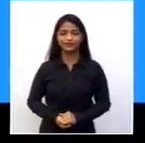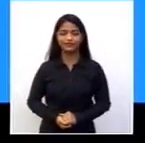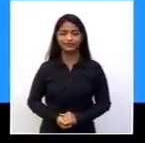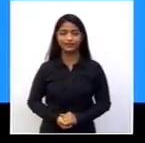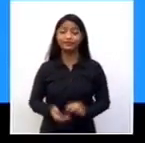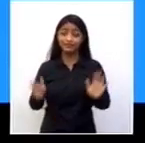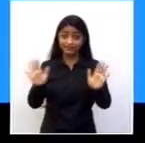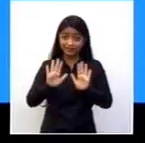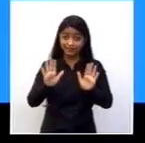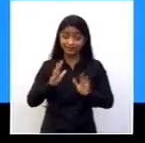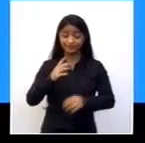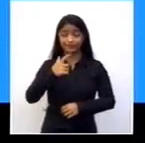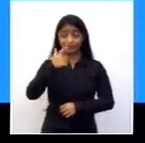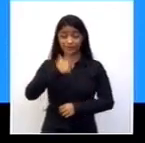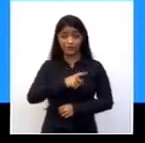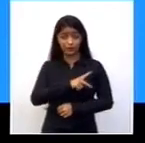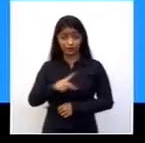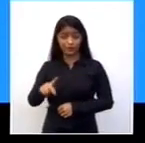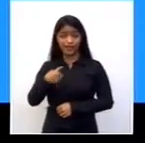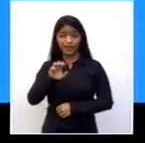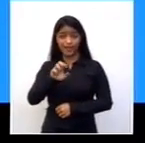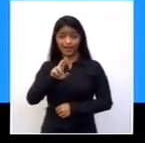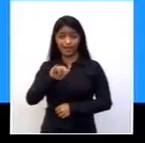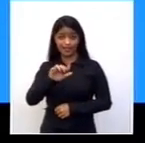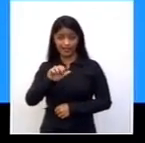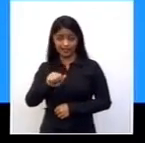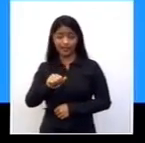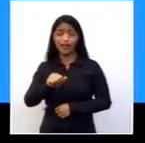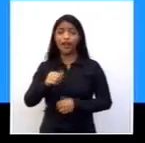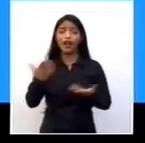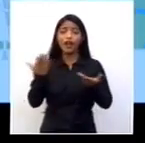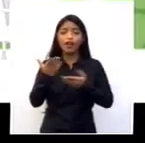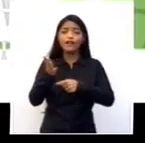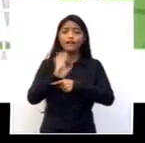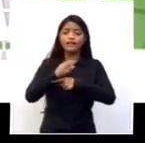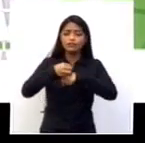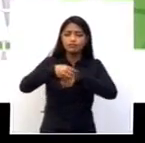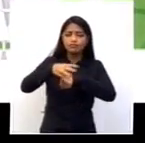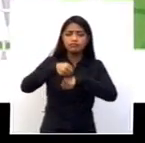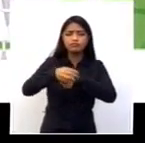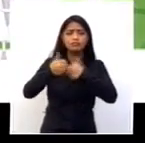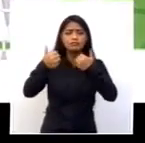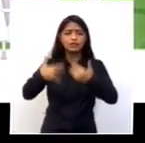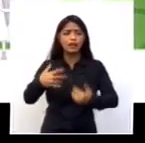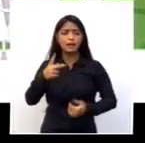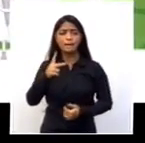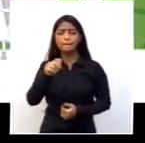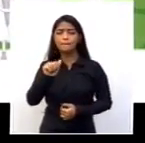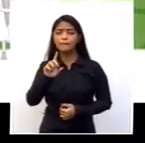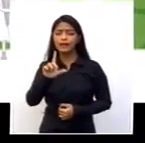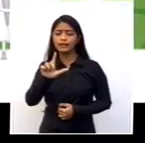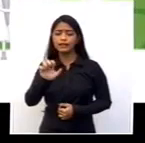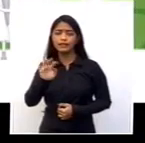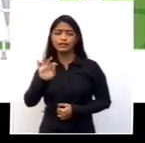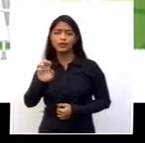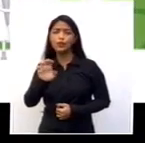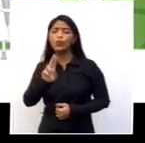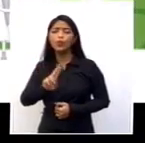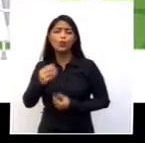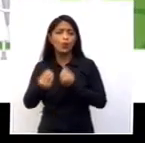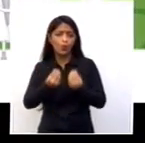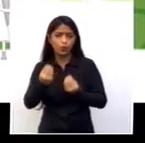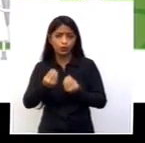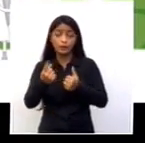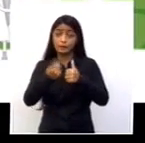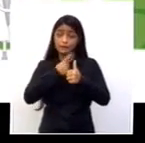Olá, eu sou a professora Érica e esse tutorial vai mostrar como que se utiliza o Padlet. Primeiro passo é acessar o